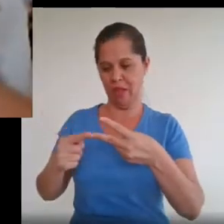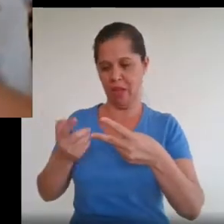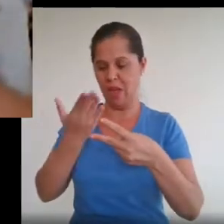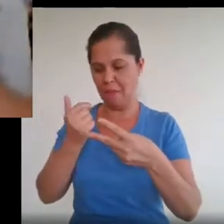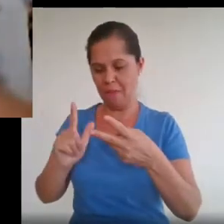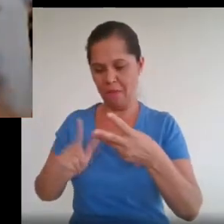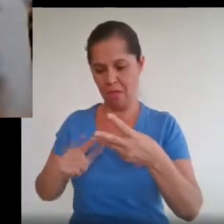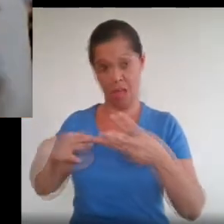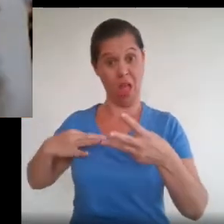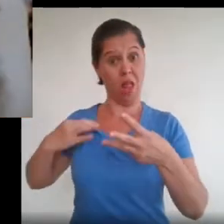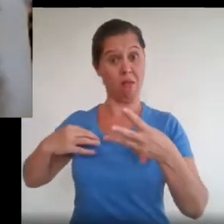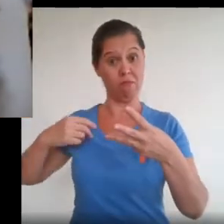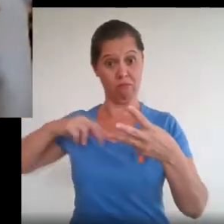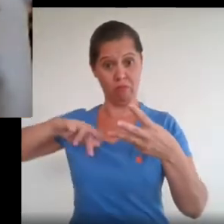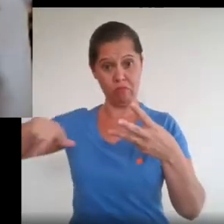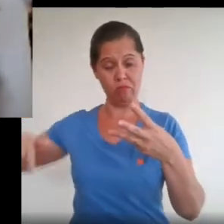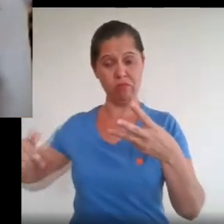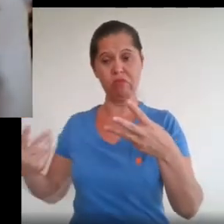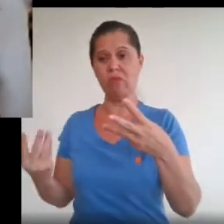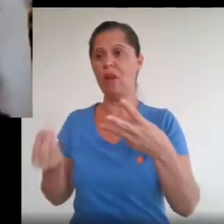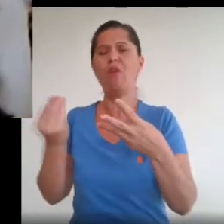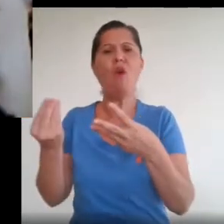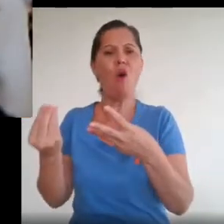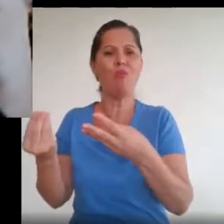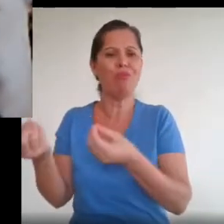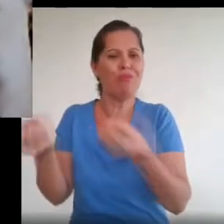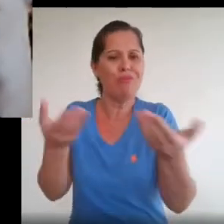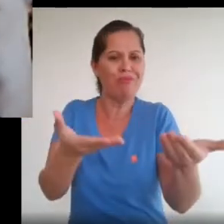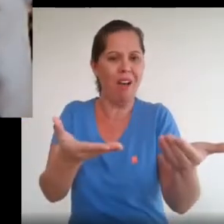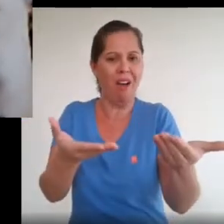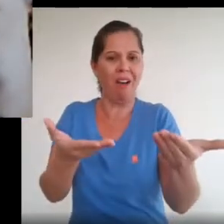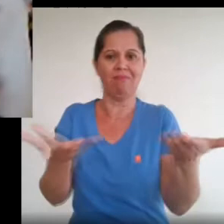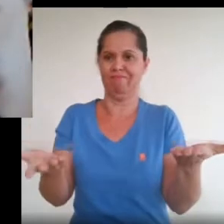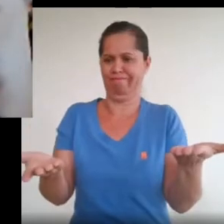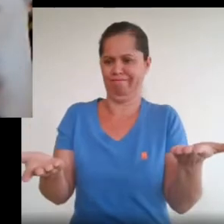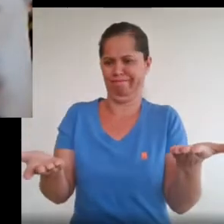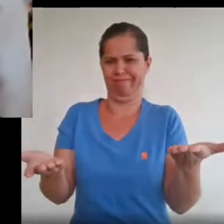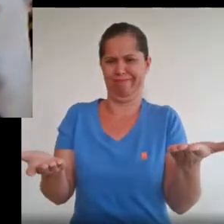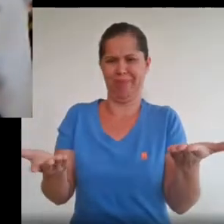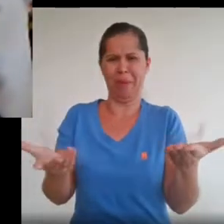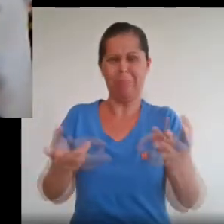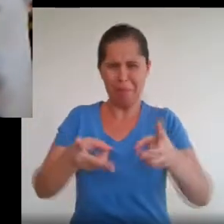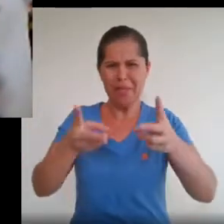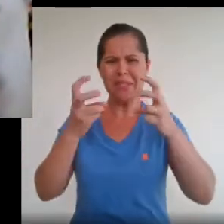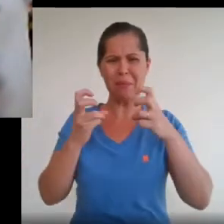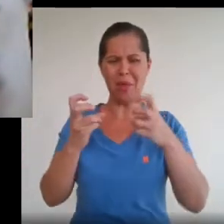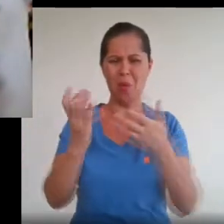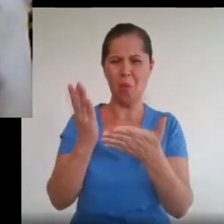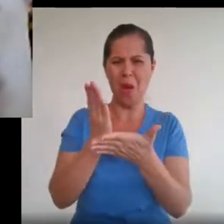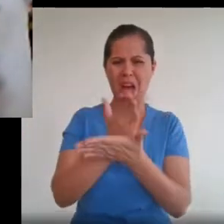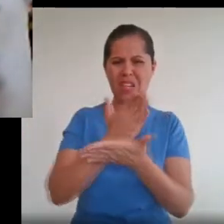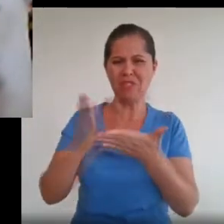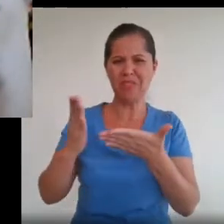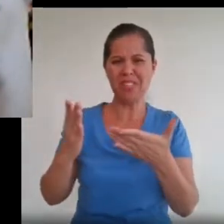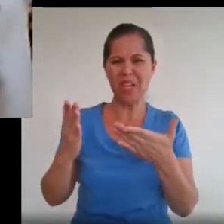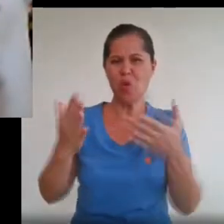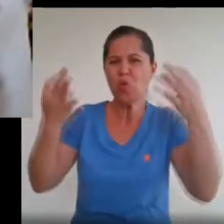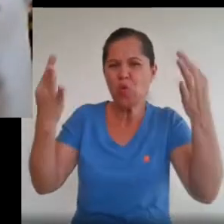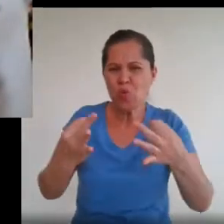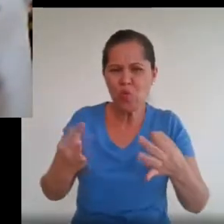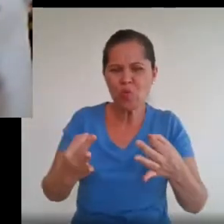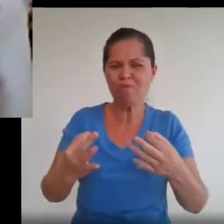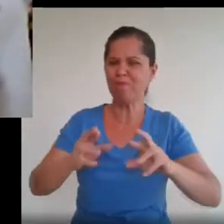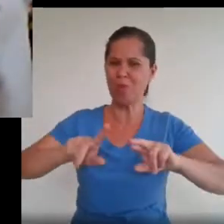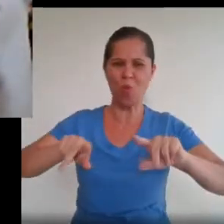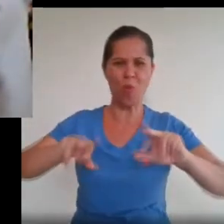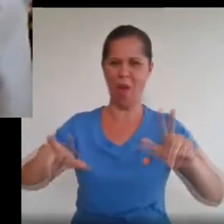alimentação, vestimenta, sabe? Então, vocês percebem como essa divisão ela é meramente didática para que a gente